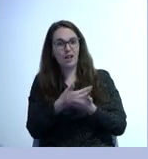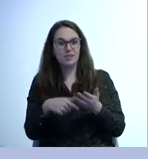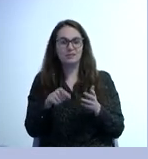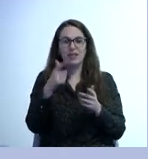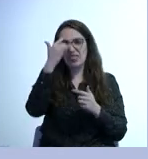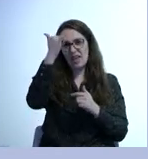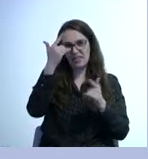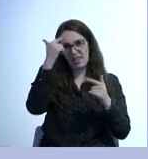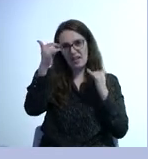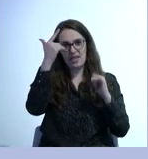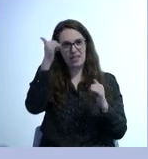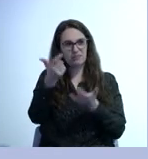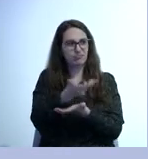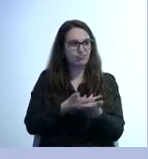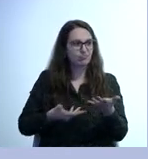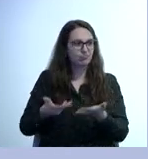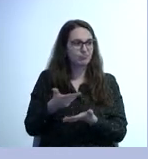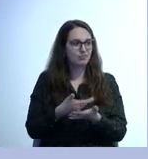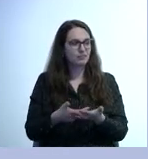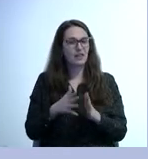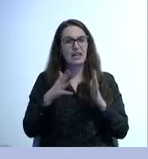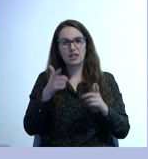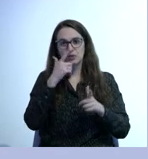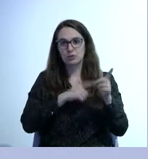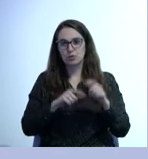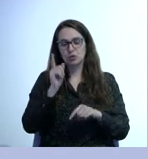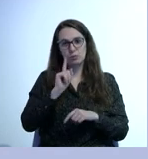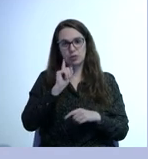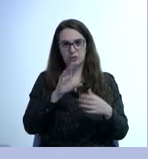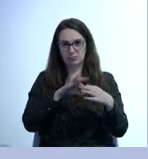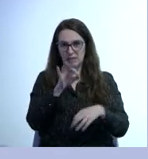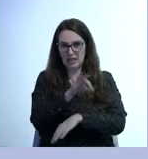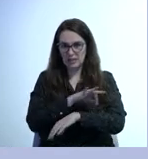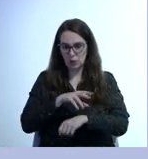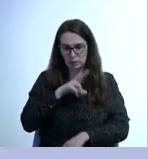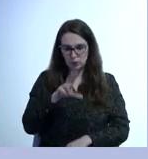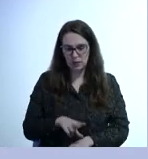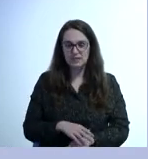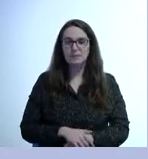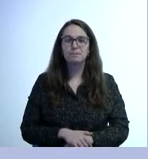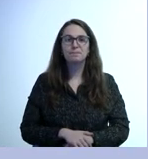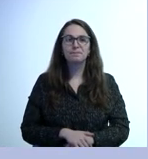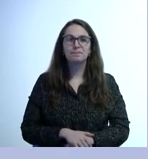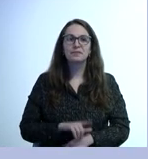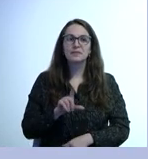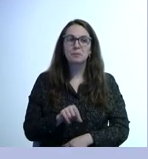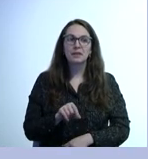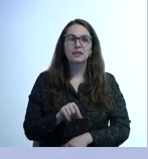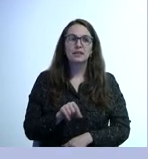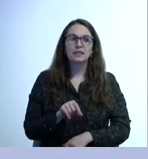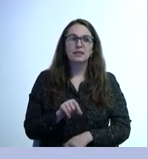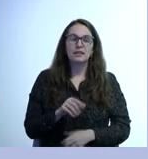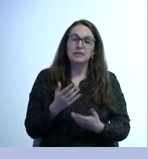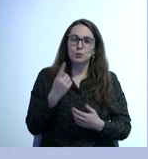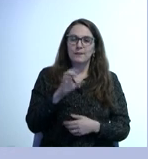provocar esta troca de impressões em relação a estes grandes interlocutores da arquitetura portuguesa e que, de uma certa